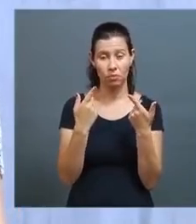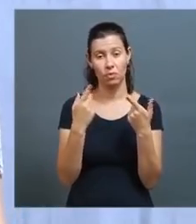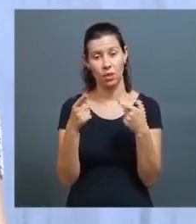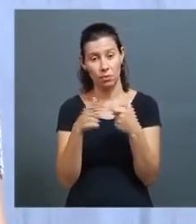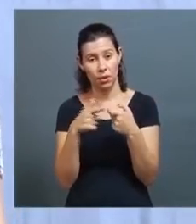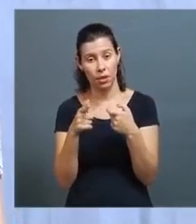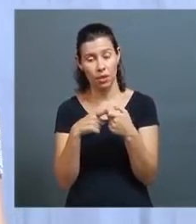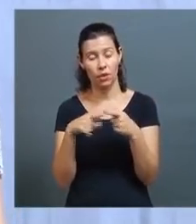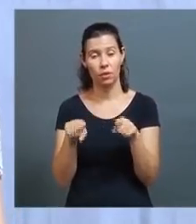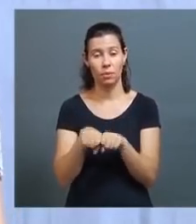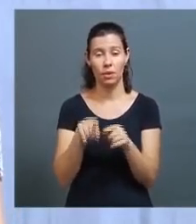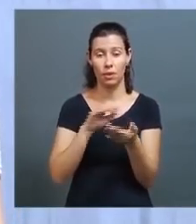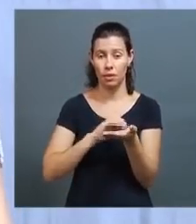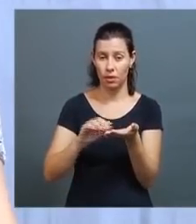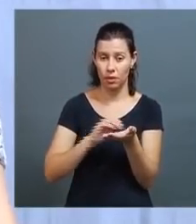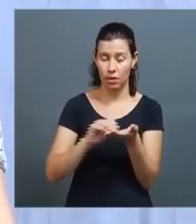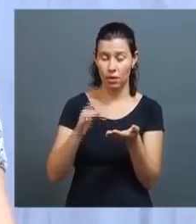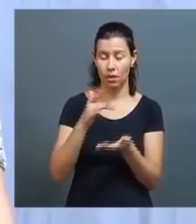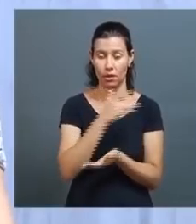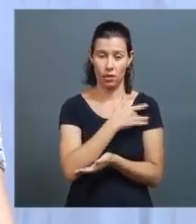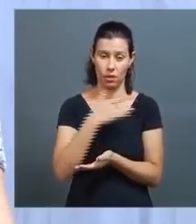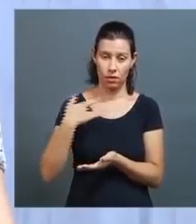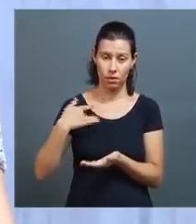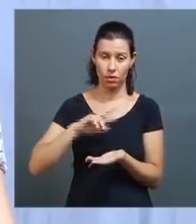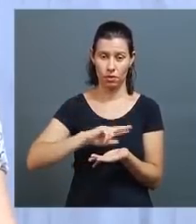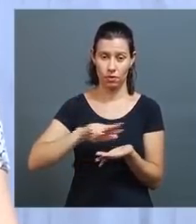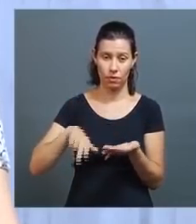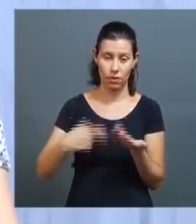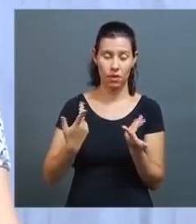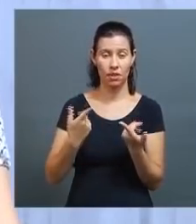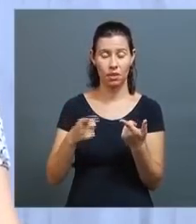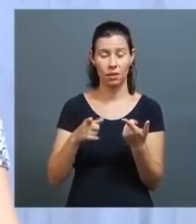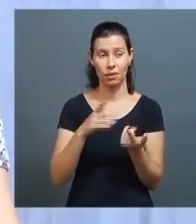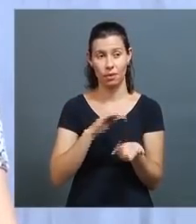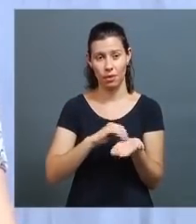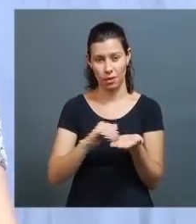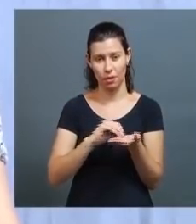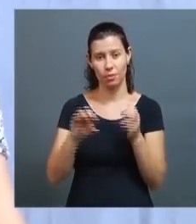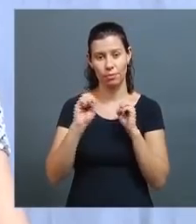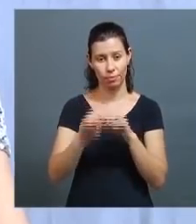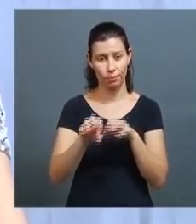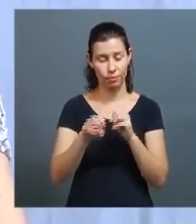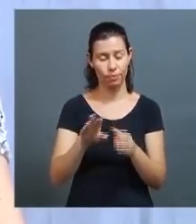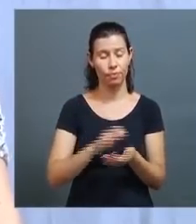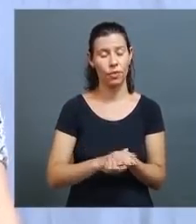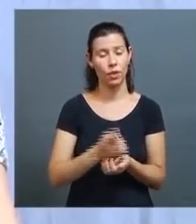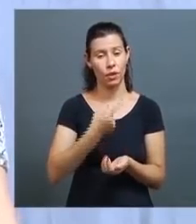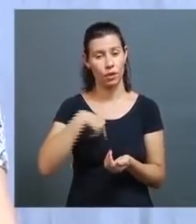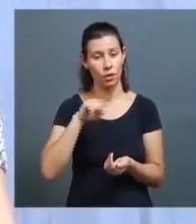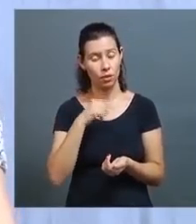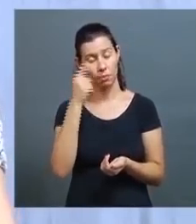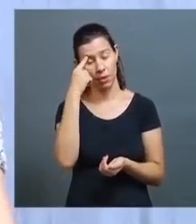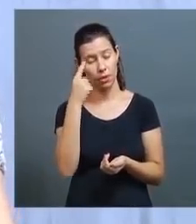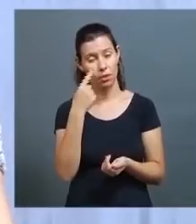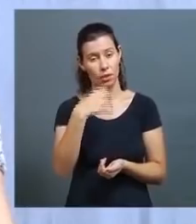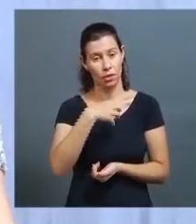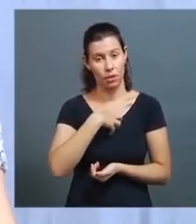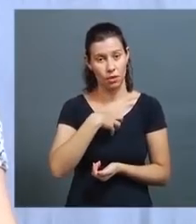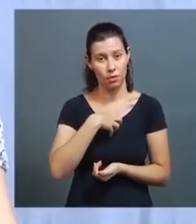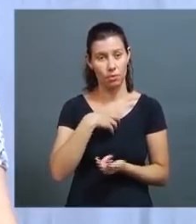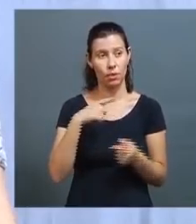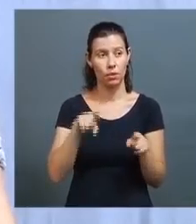de Educação, né? Poderíamos minimizar muitos problemas. Quando nós passamos dessa esfera